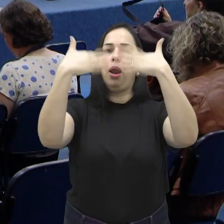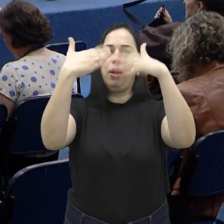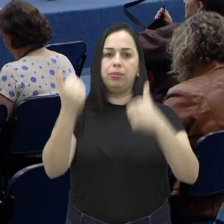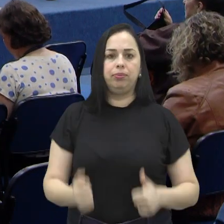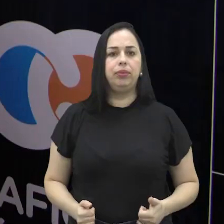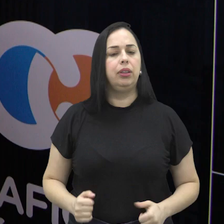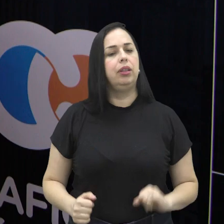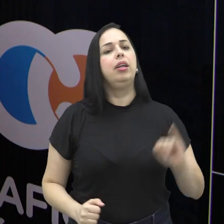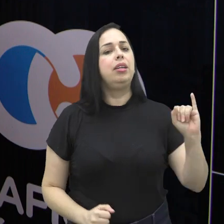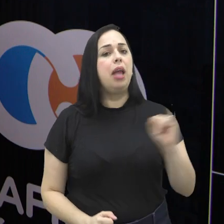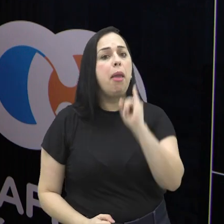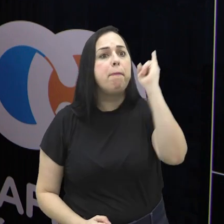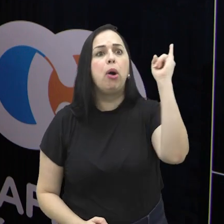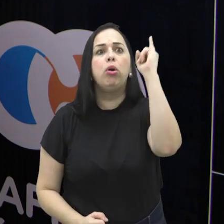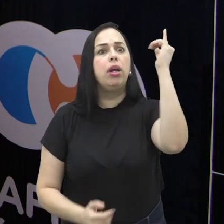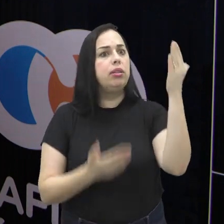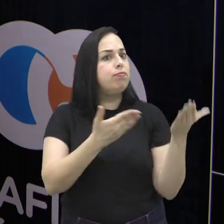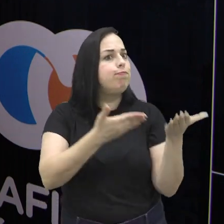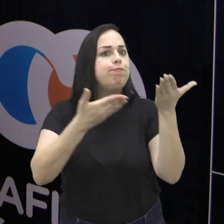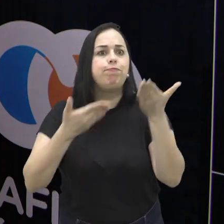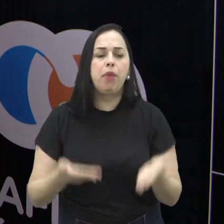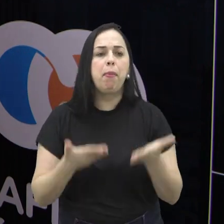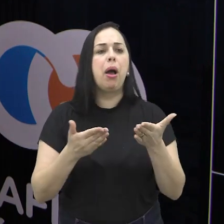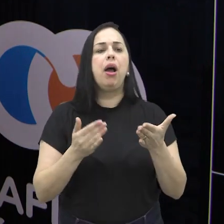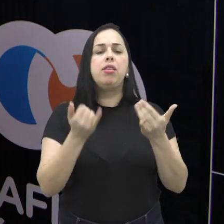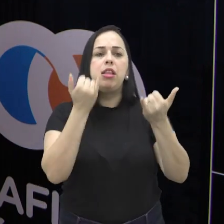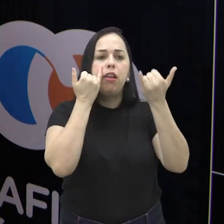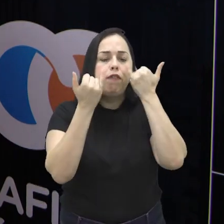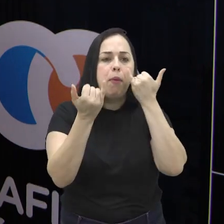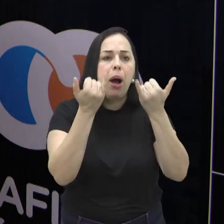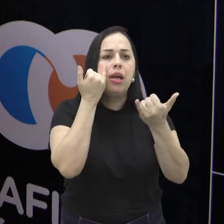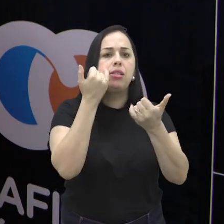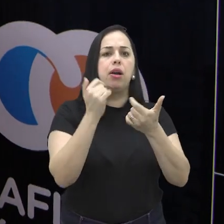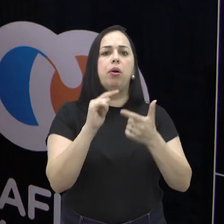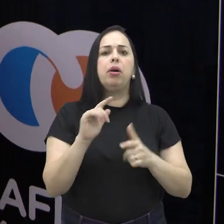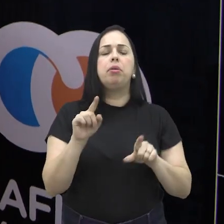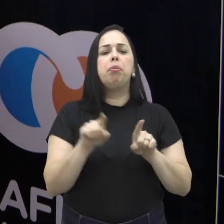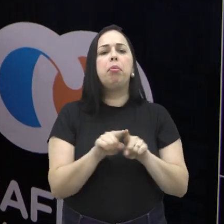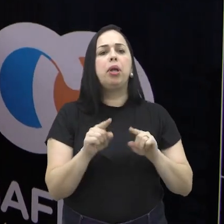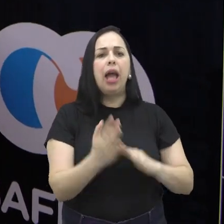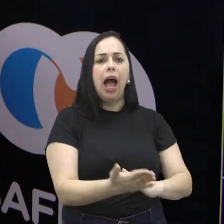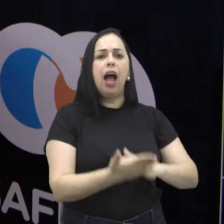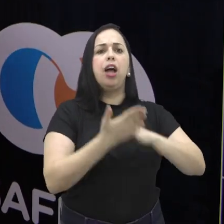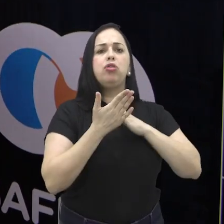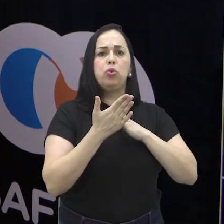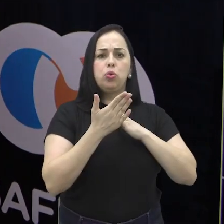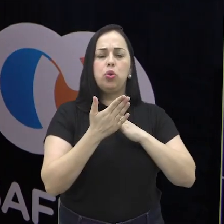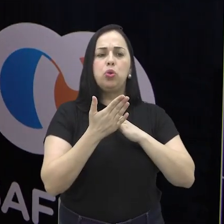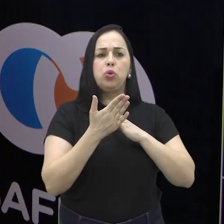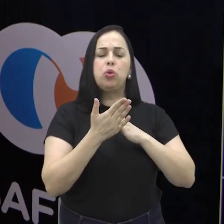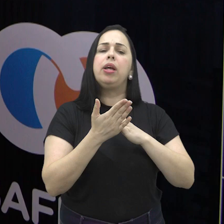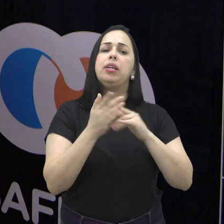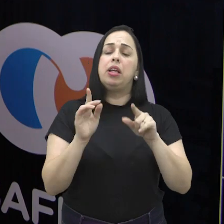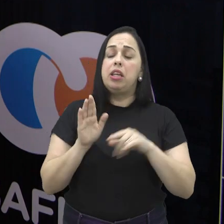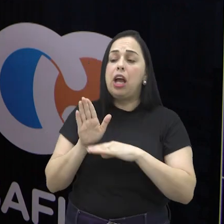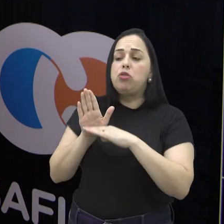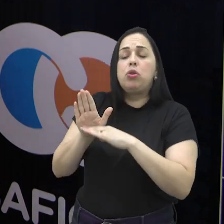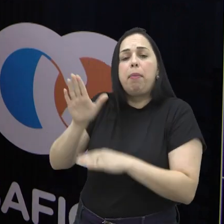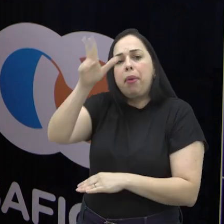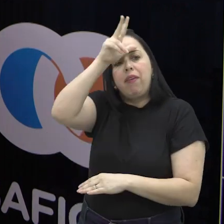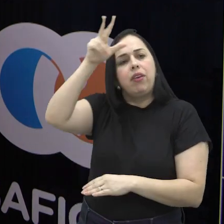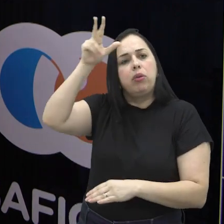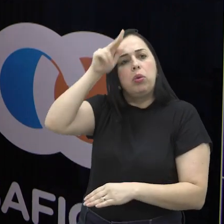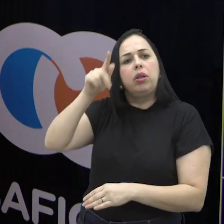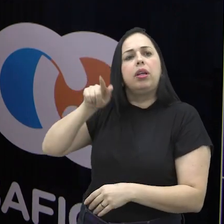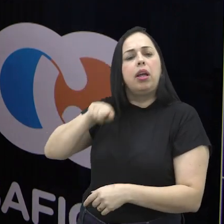desenvolvimento social. É muito importante o IBAN estar aqui nas câmaras municipais, nossa prefeitura, né? Porque isso é um crescimento para o gestor